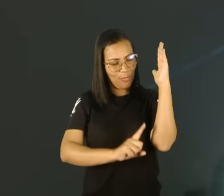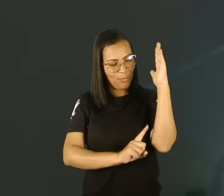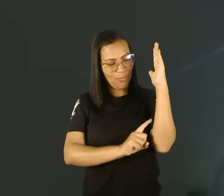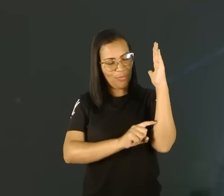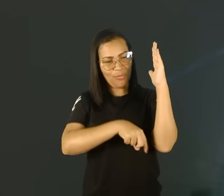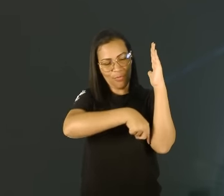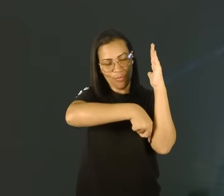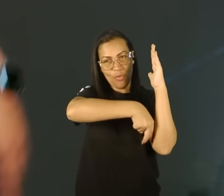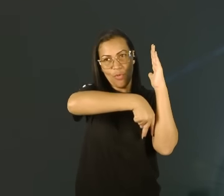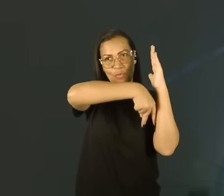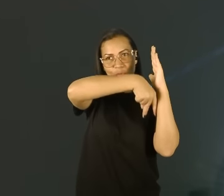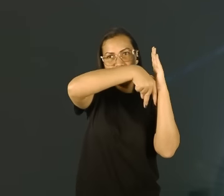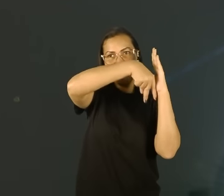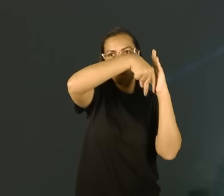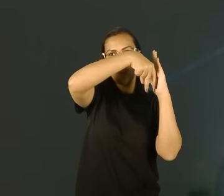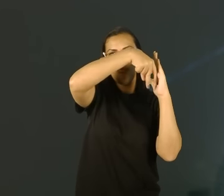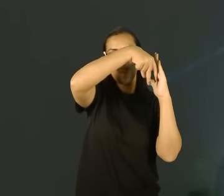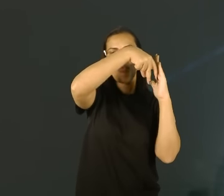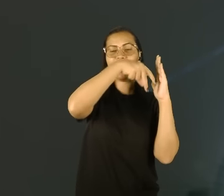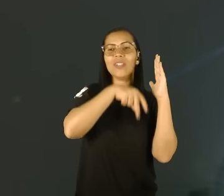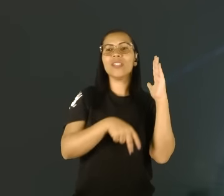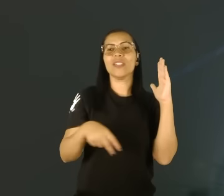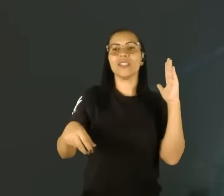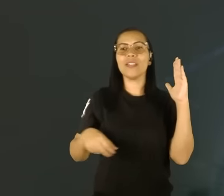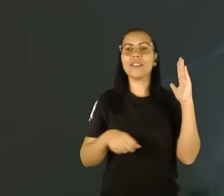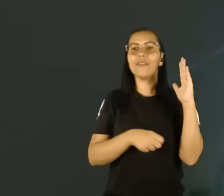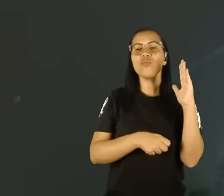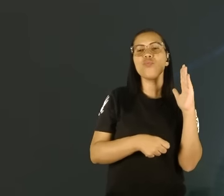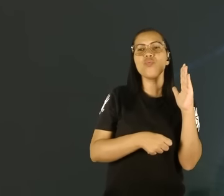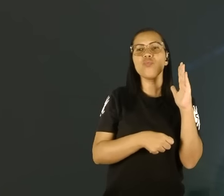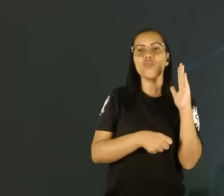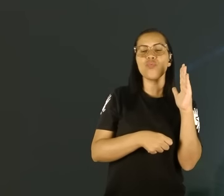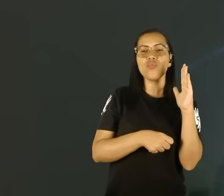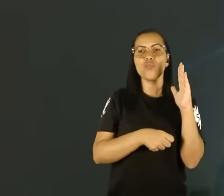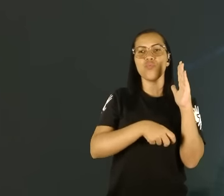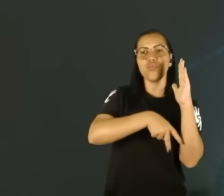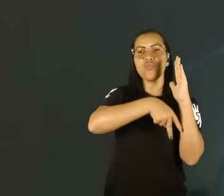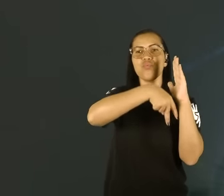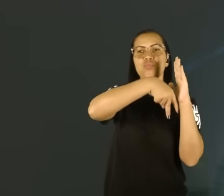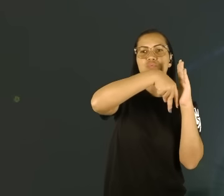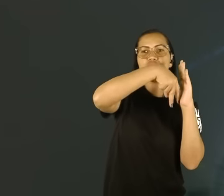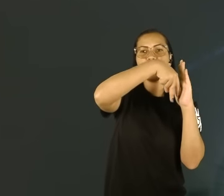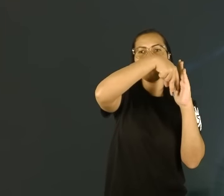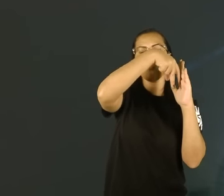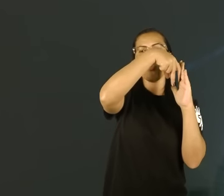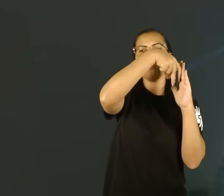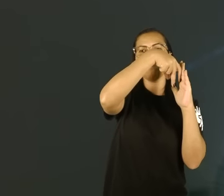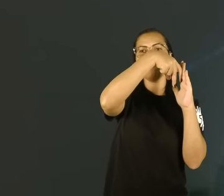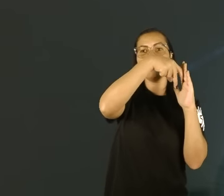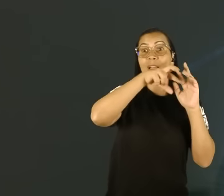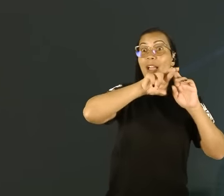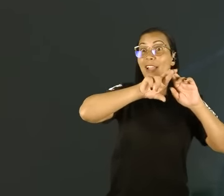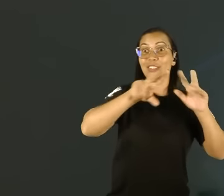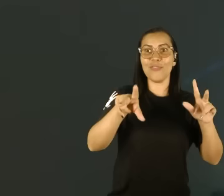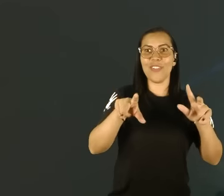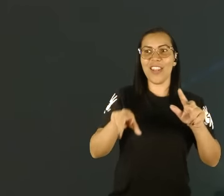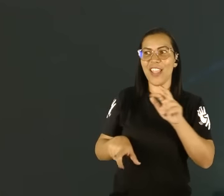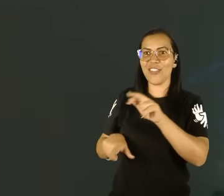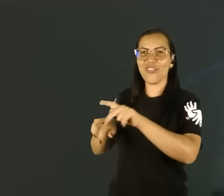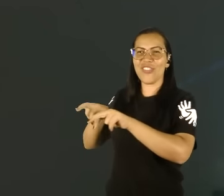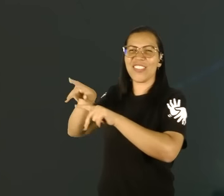topo. Ei, Jacó, o céu está trabalhando, levando tudo que você não entende para mim, e eu devolvo com o avivamento que você